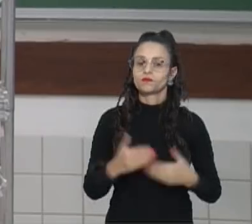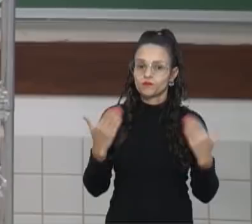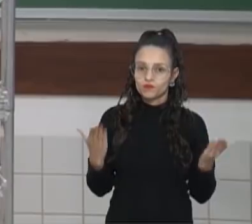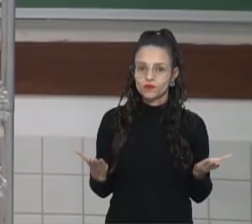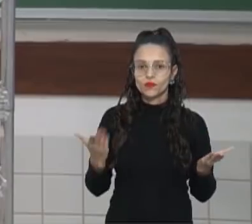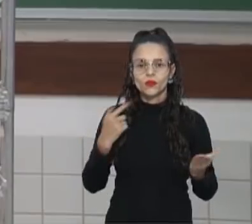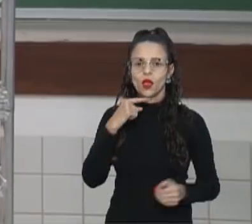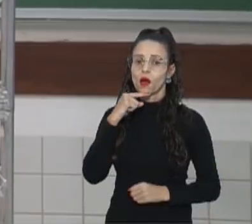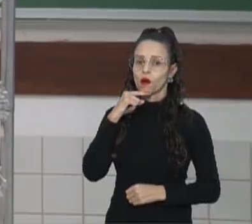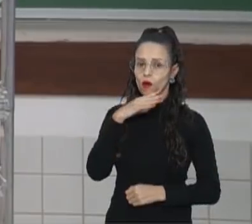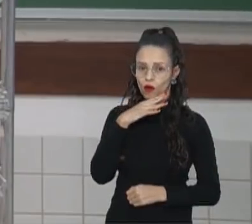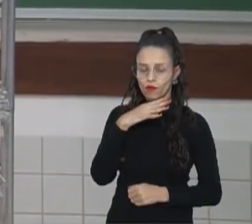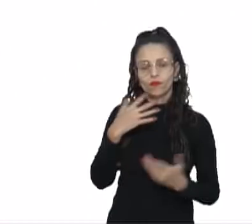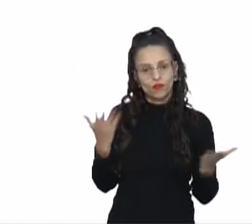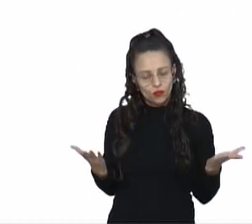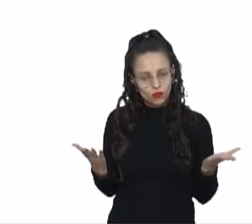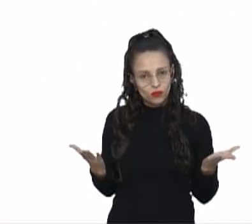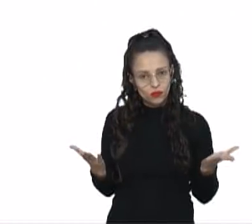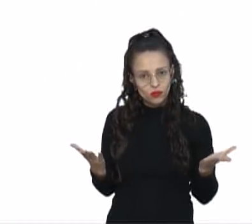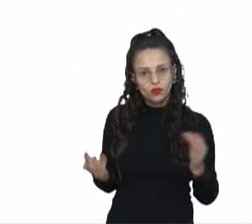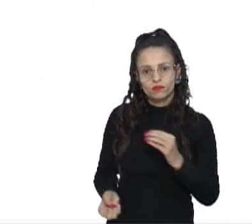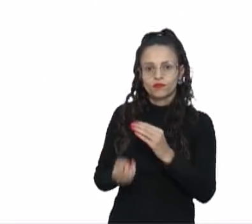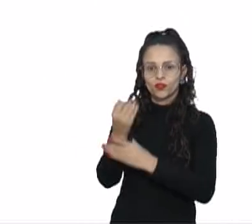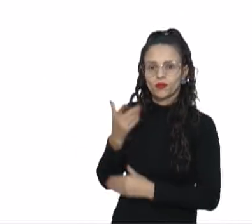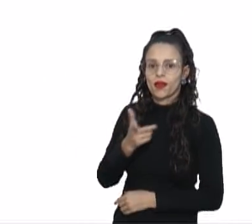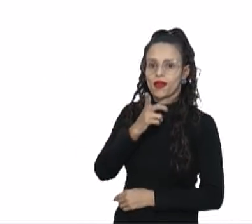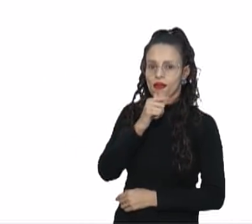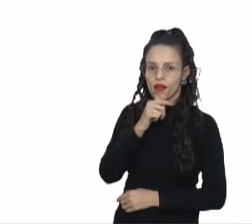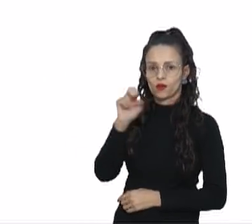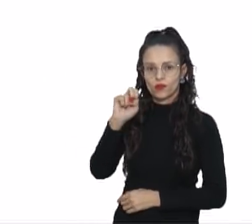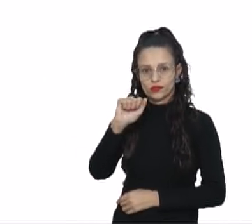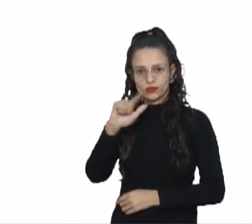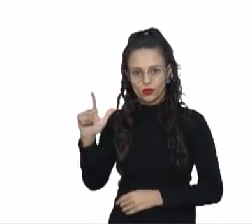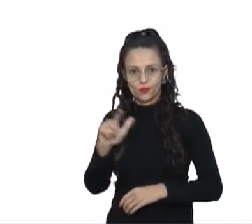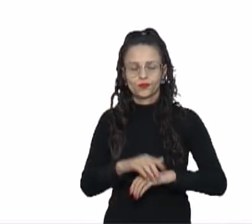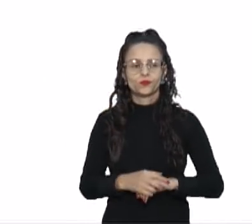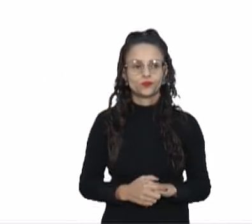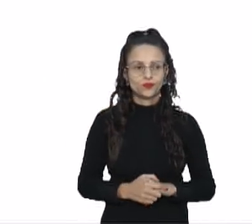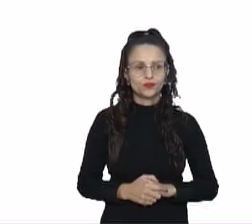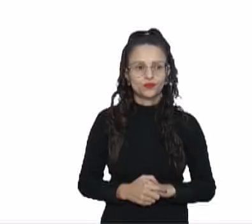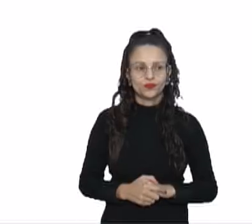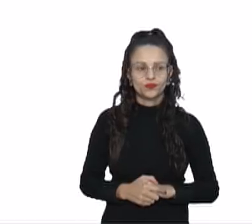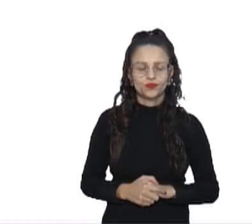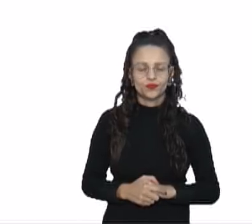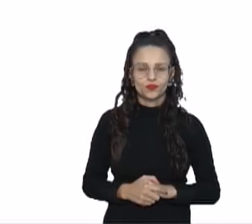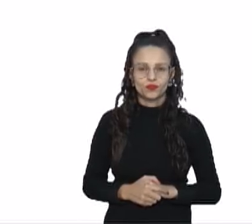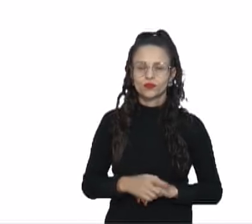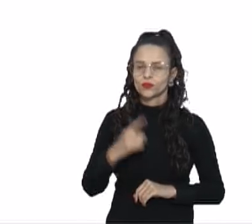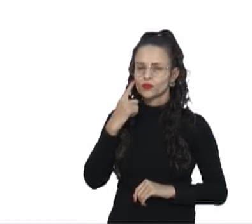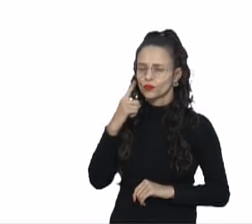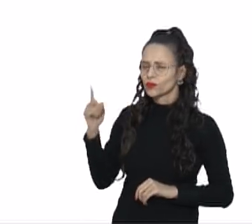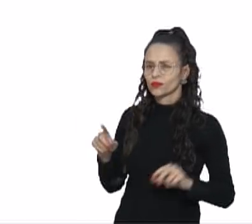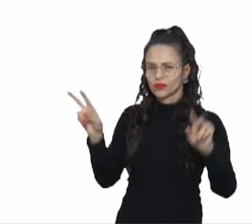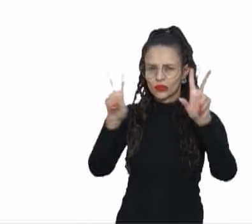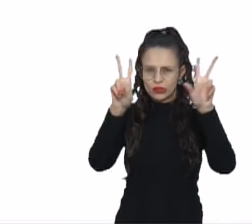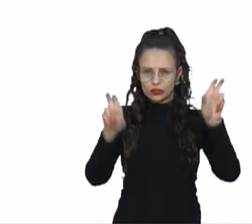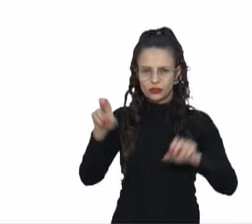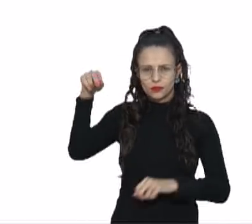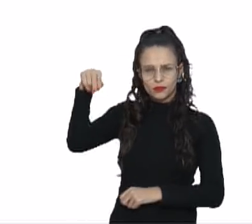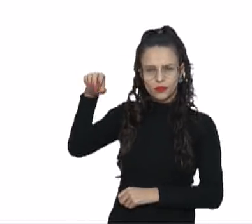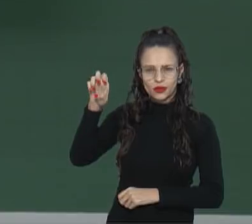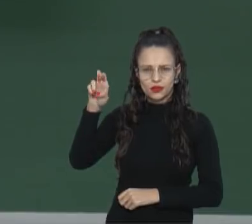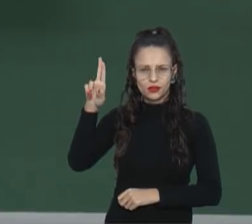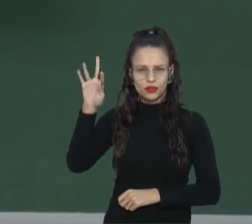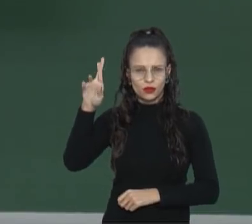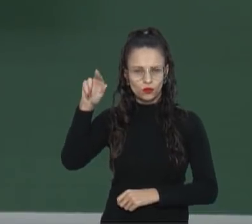Meus caros, é óbvio, ácido mais base, água e sal. Continuando. Então, a neutralização consiste em quê? Um ácido